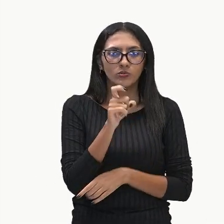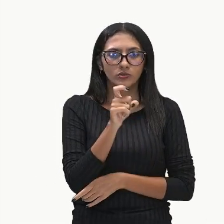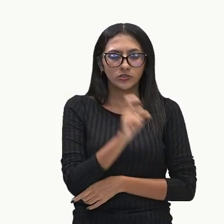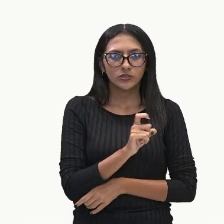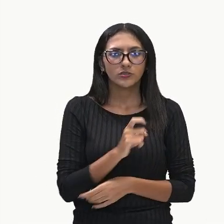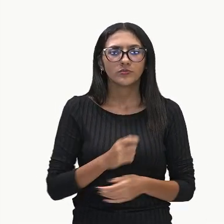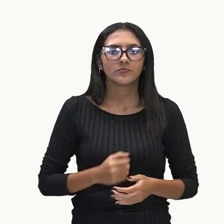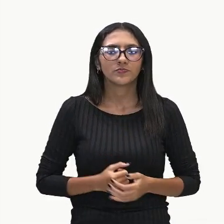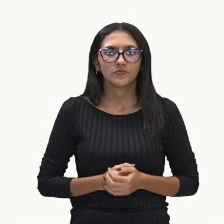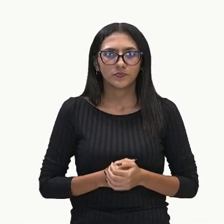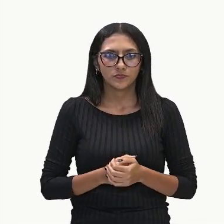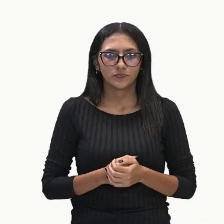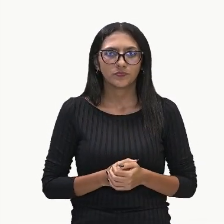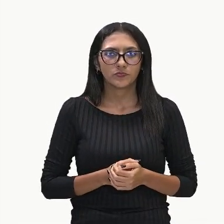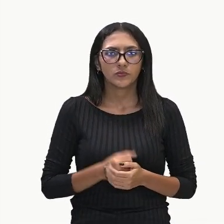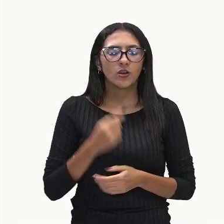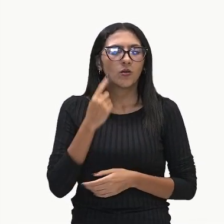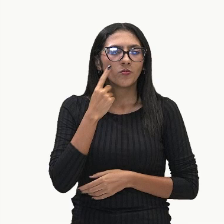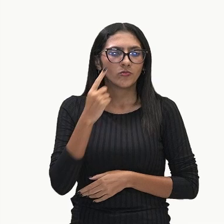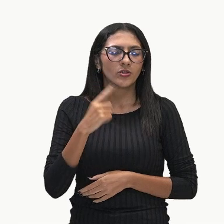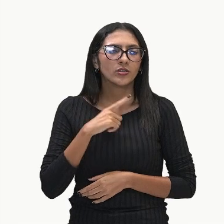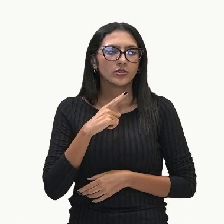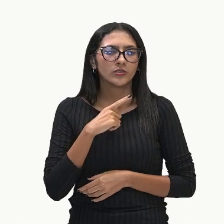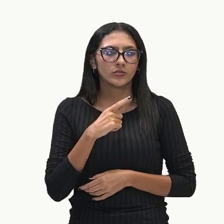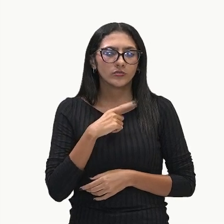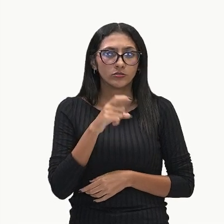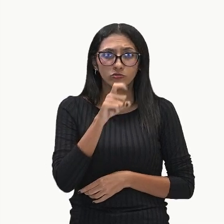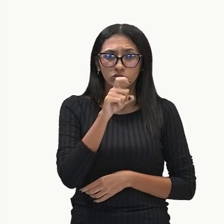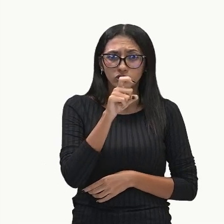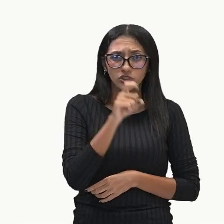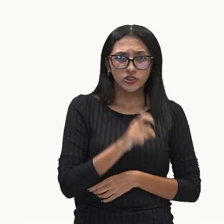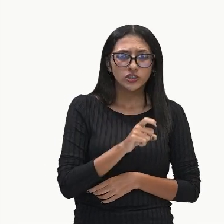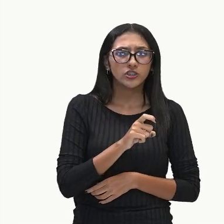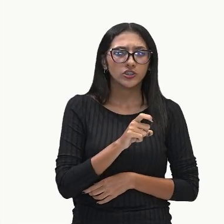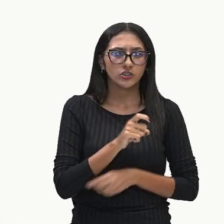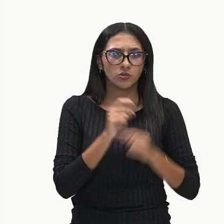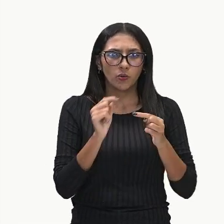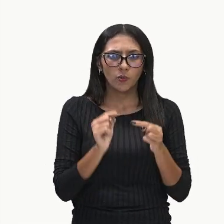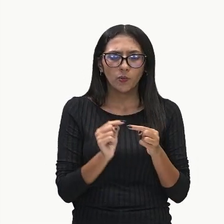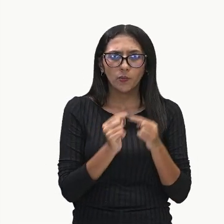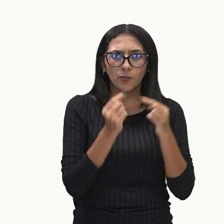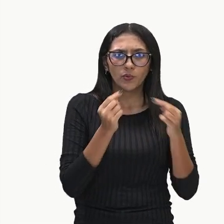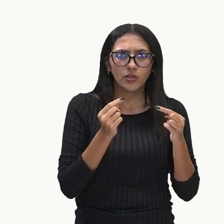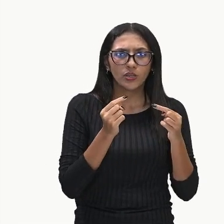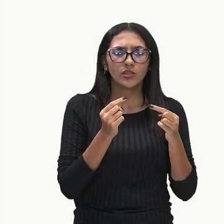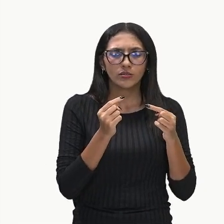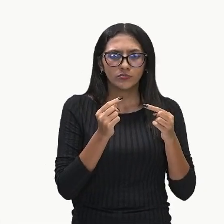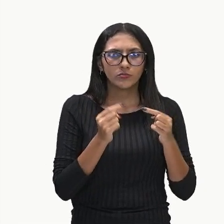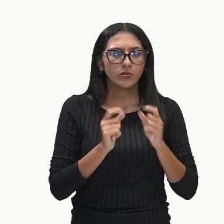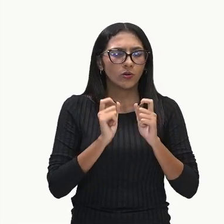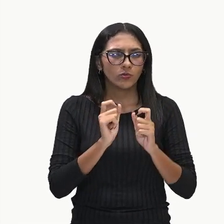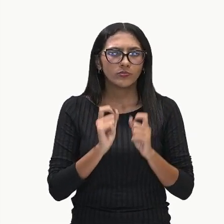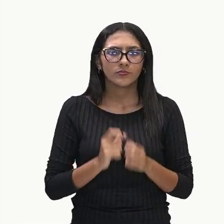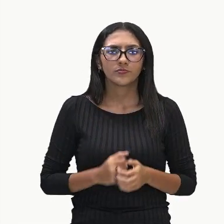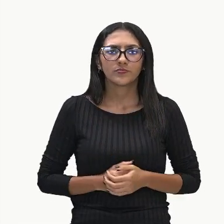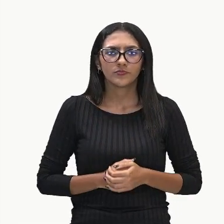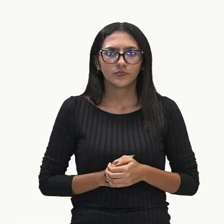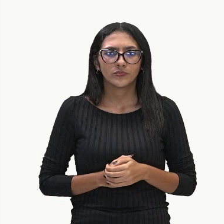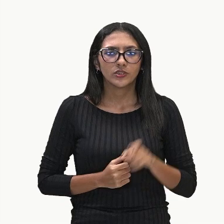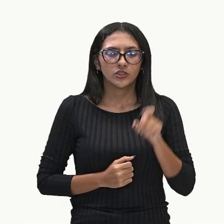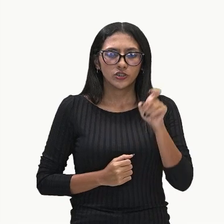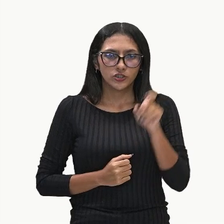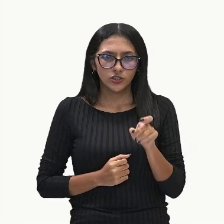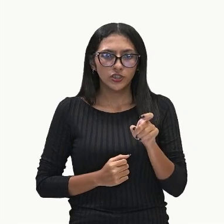mundo que está aí perto do x, que não tem, não é? Ele do ladinho ali, o que é que vai fazer? Vai passar para o